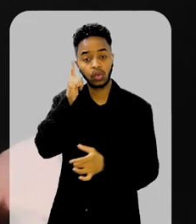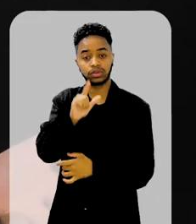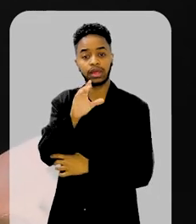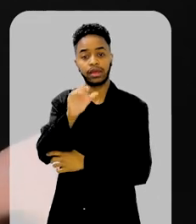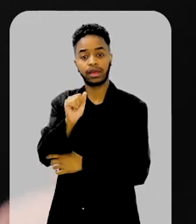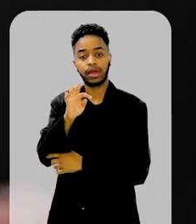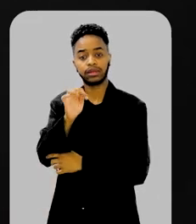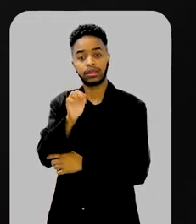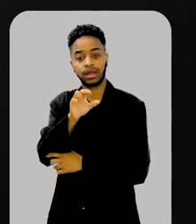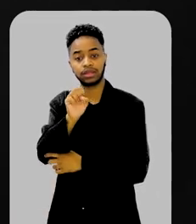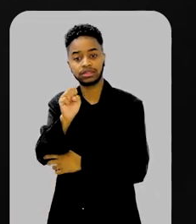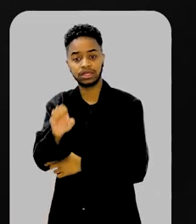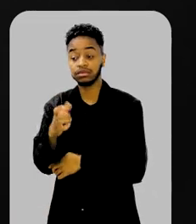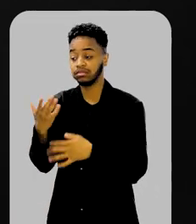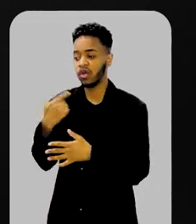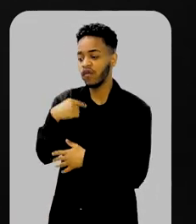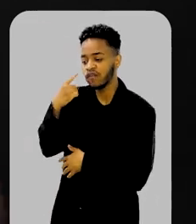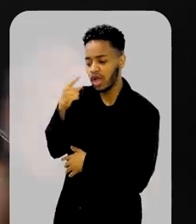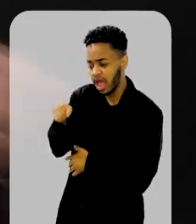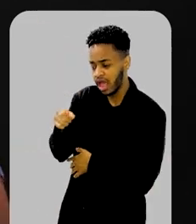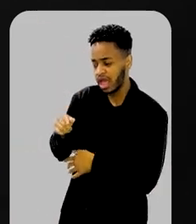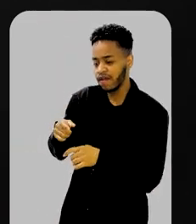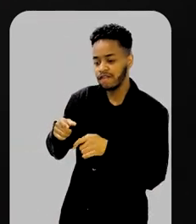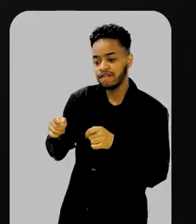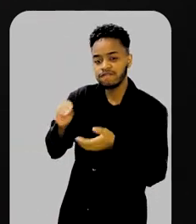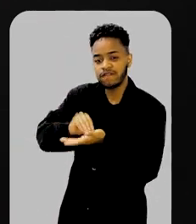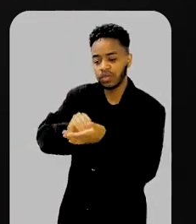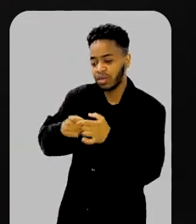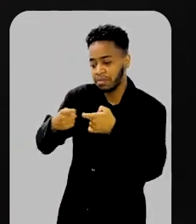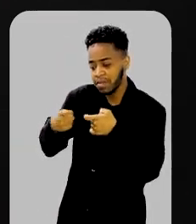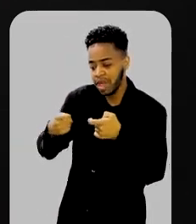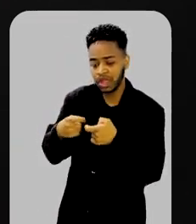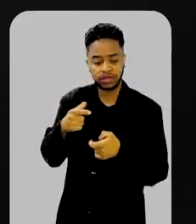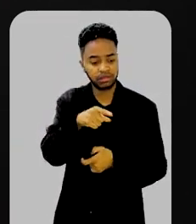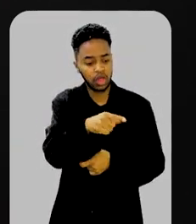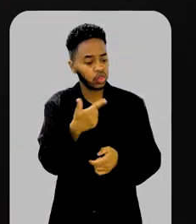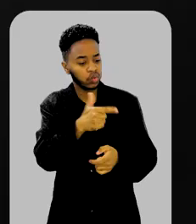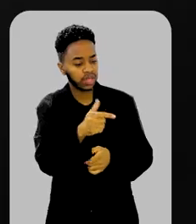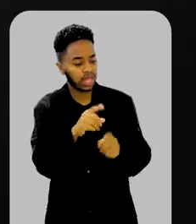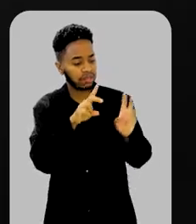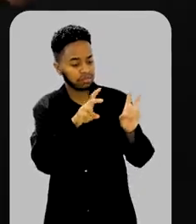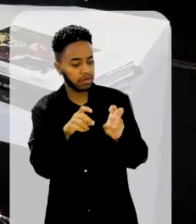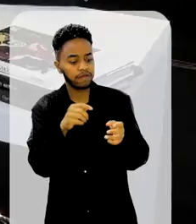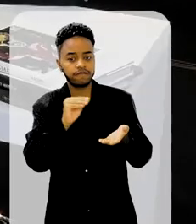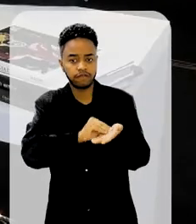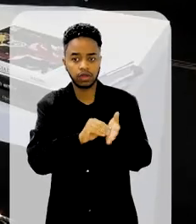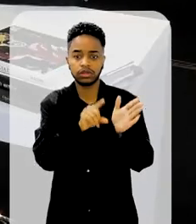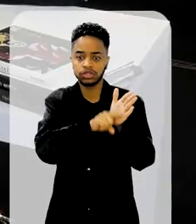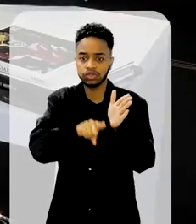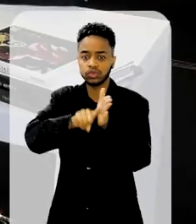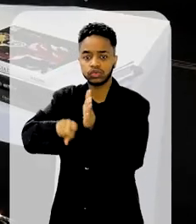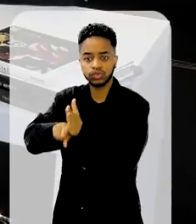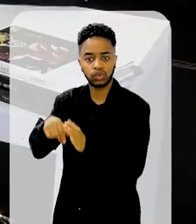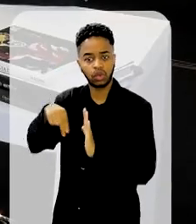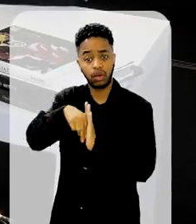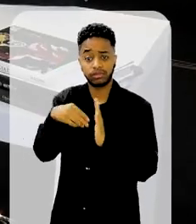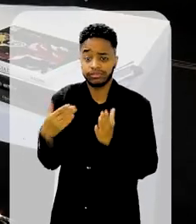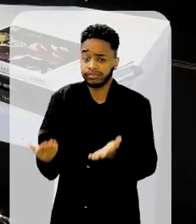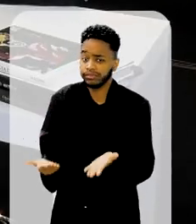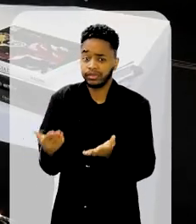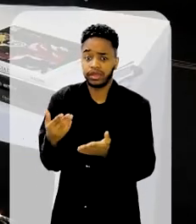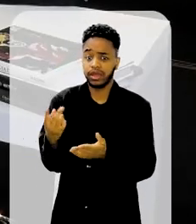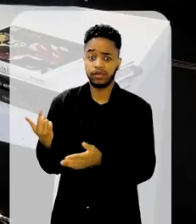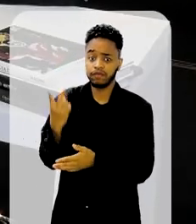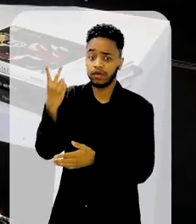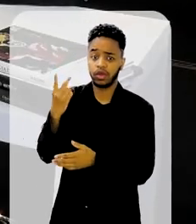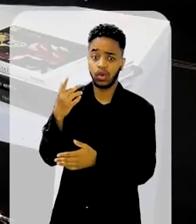Catarse E aí eu vou lá para conferir Olha não tem uma meia no componente menos 1/1 não tem o botão está aberto menos 1/1 então eu